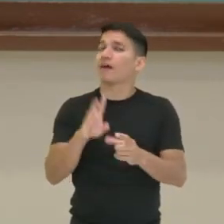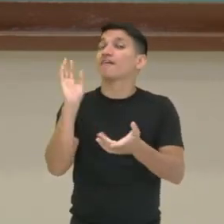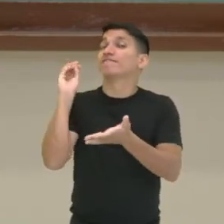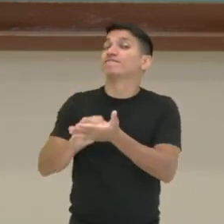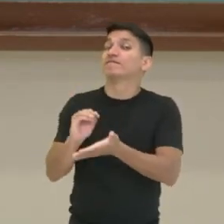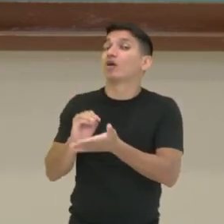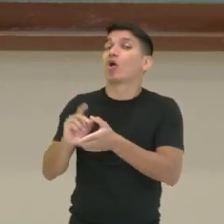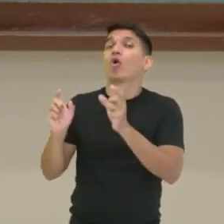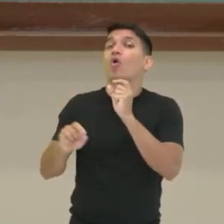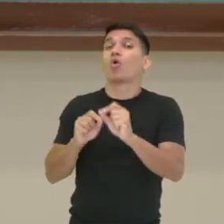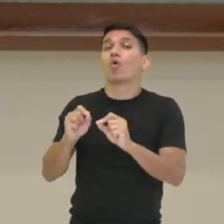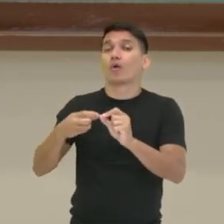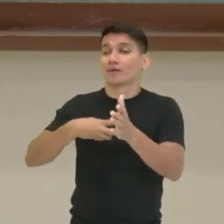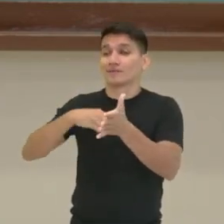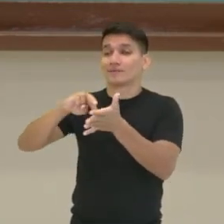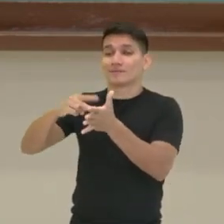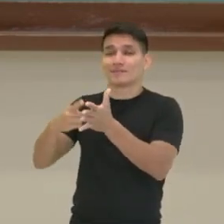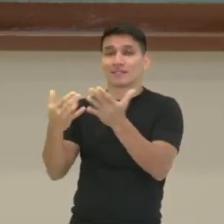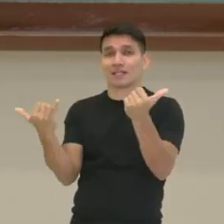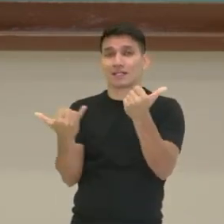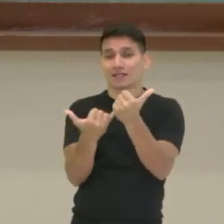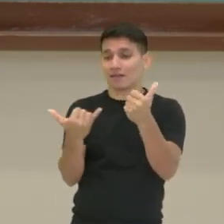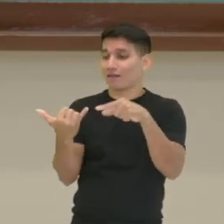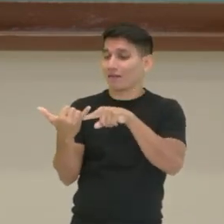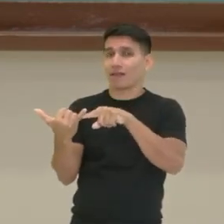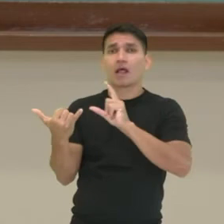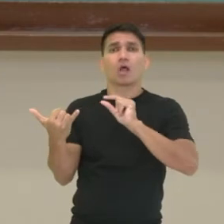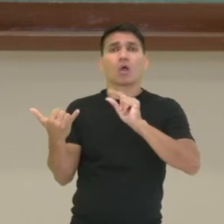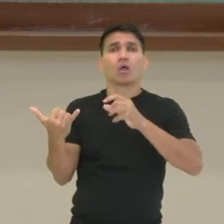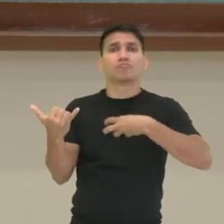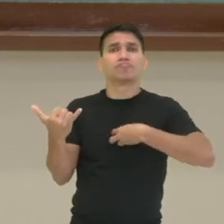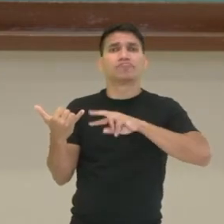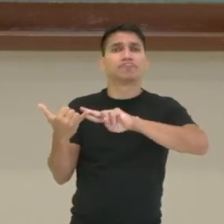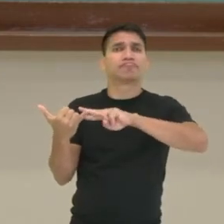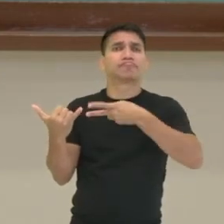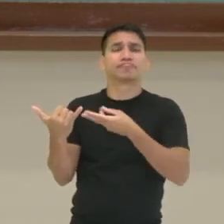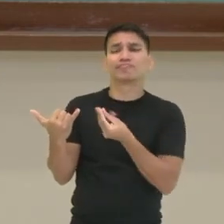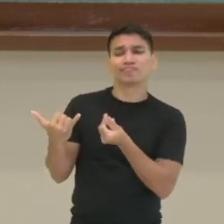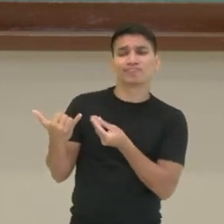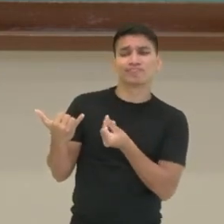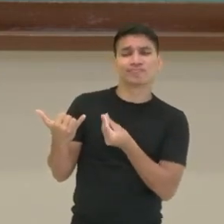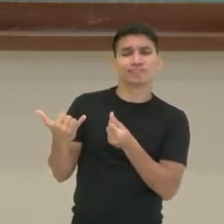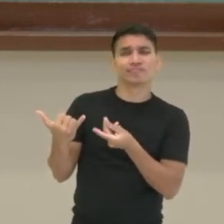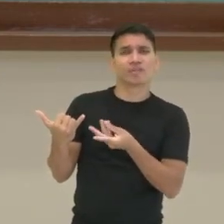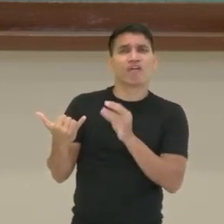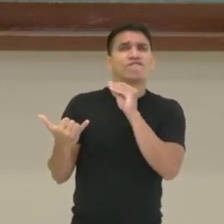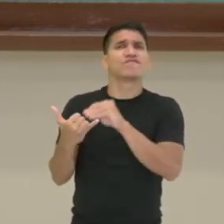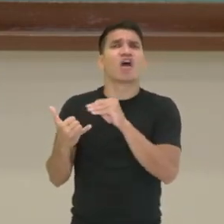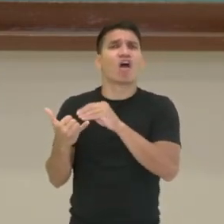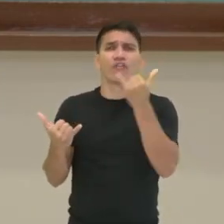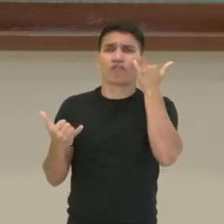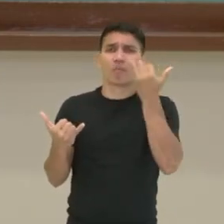incompletas semanticamente. O sentido muda, falta, altera o sentido nelas ali,